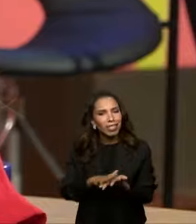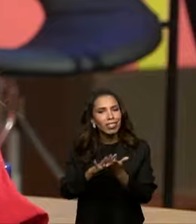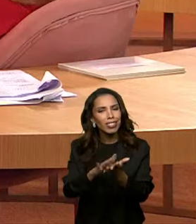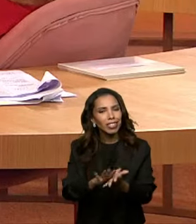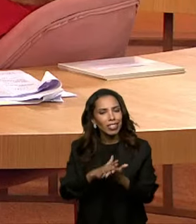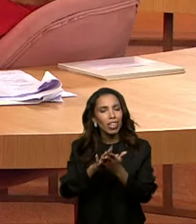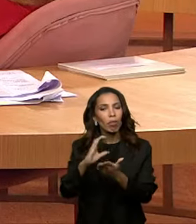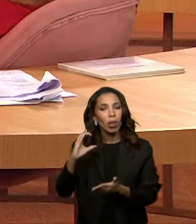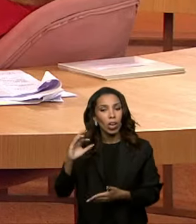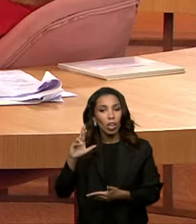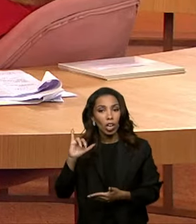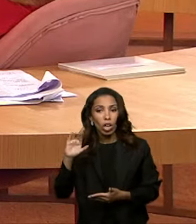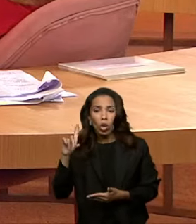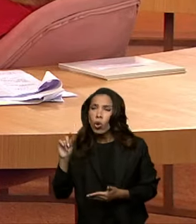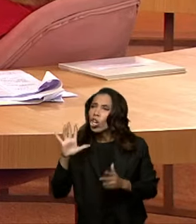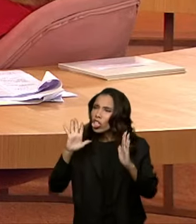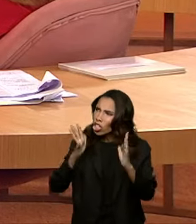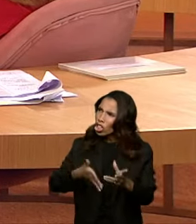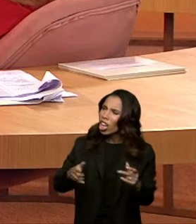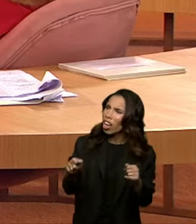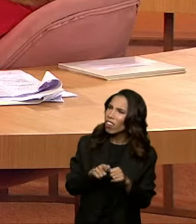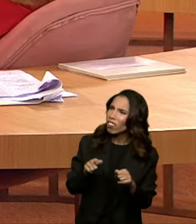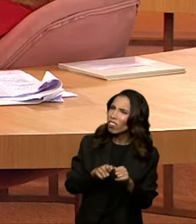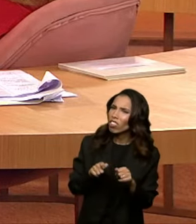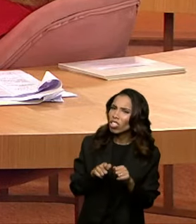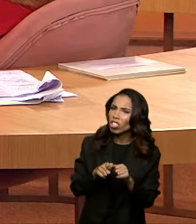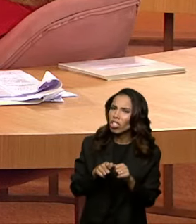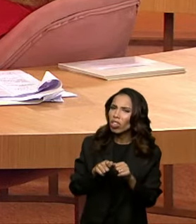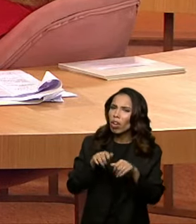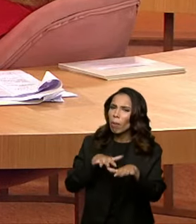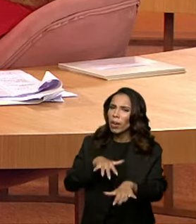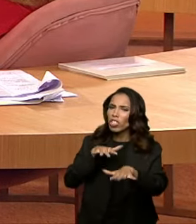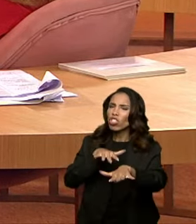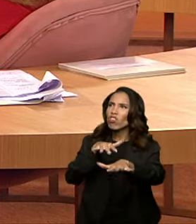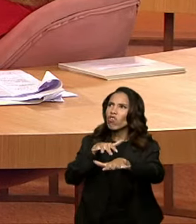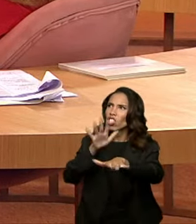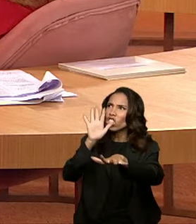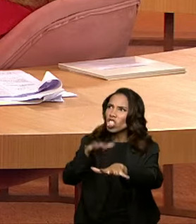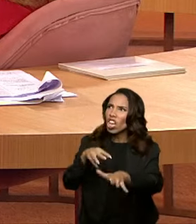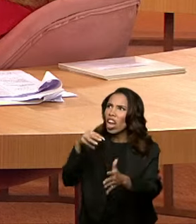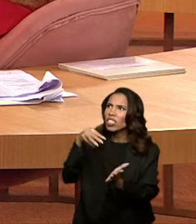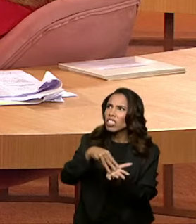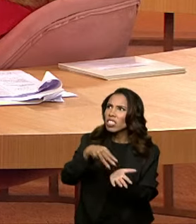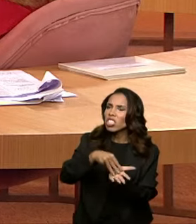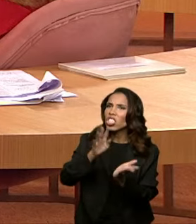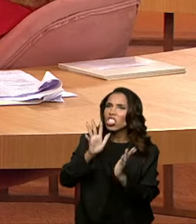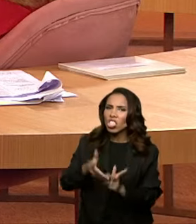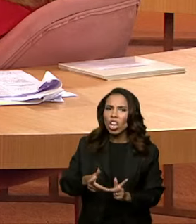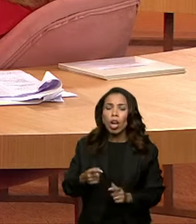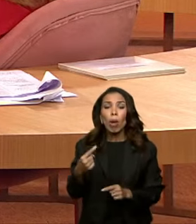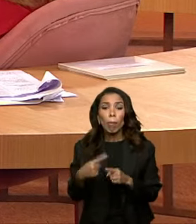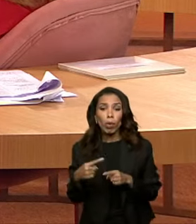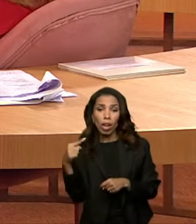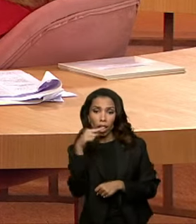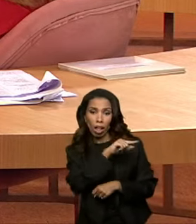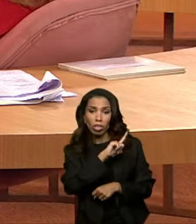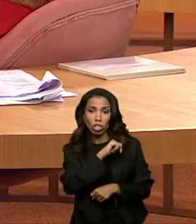falando, minha comadre, já fui pro desfile, né? Porque lá também tem uma rapaziada que faz, né?